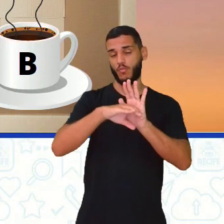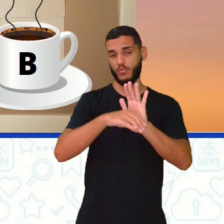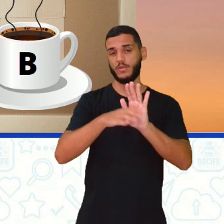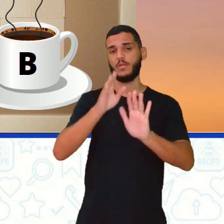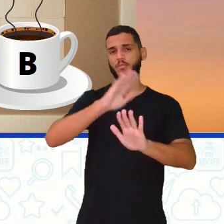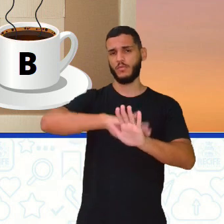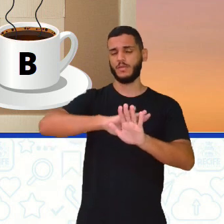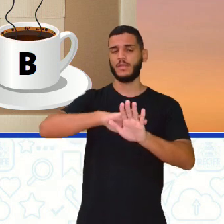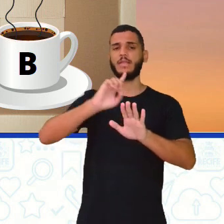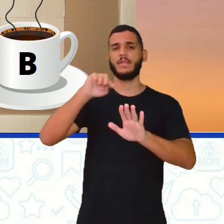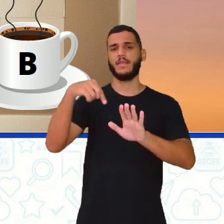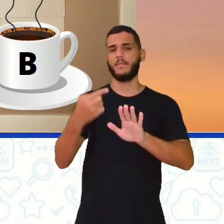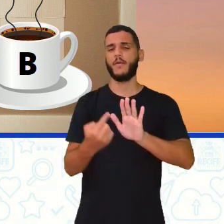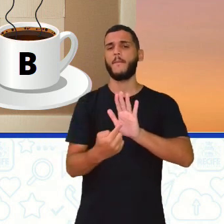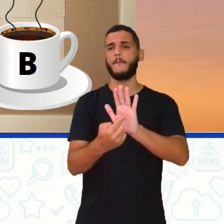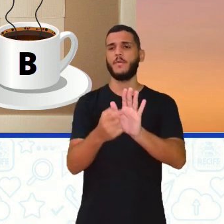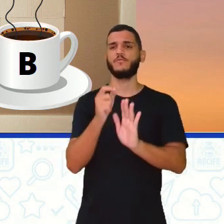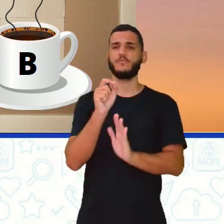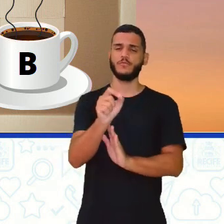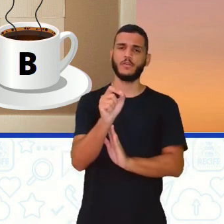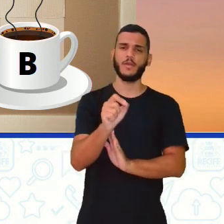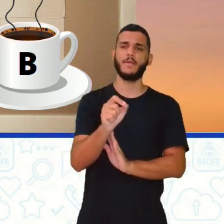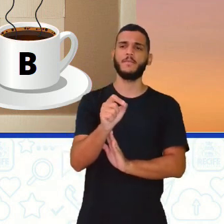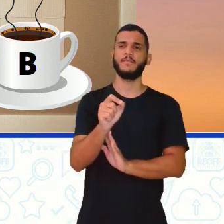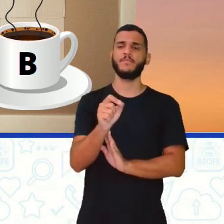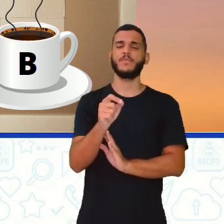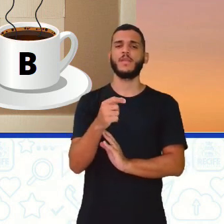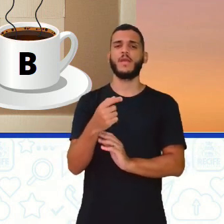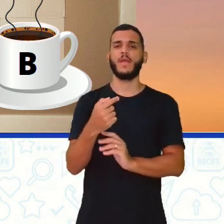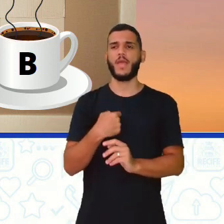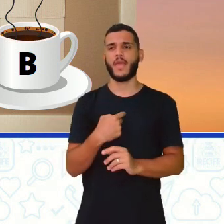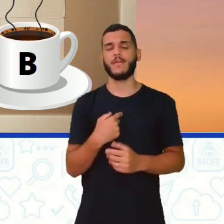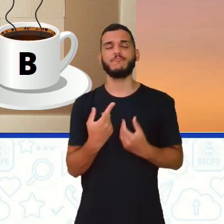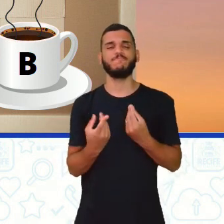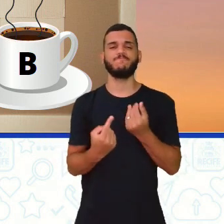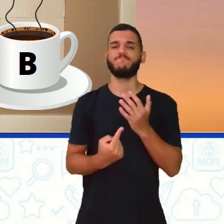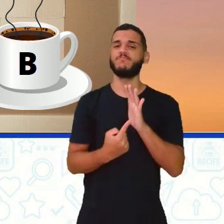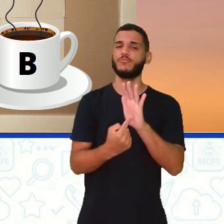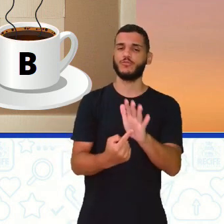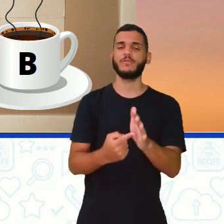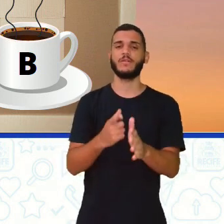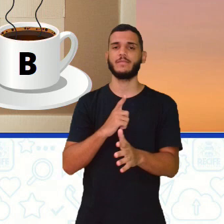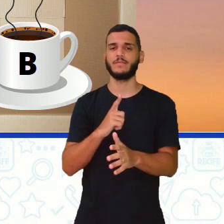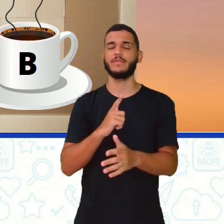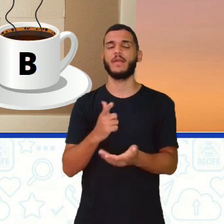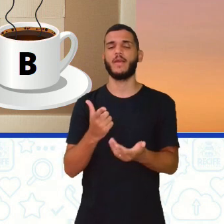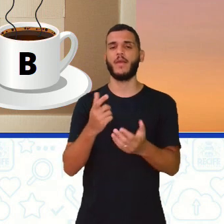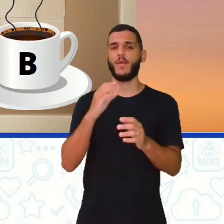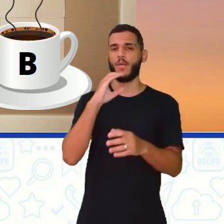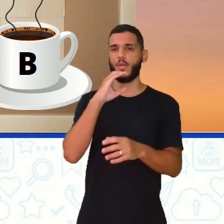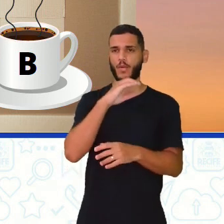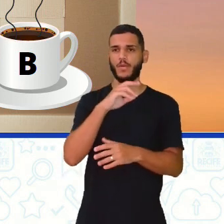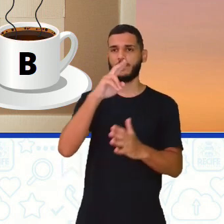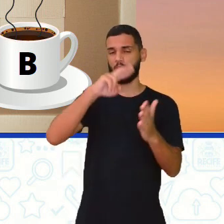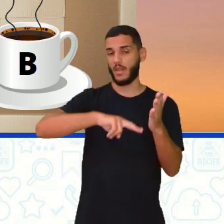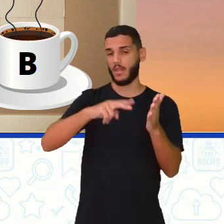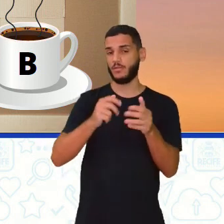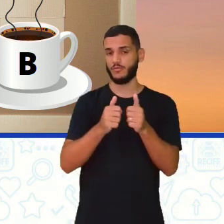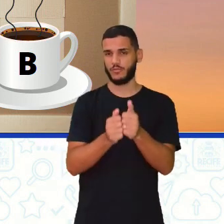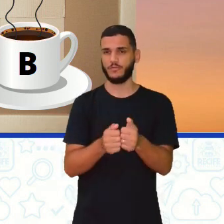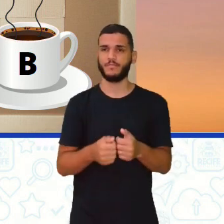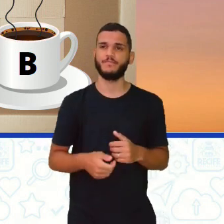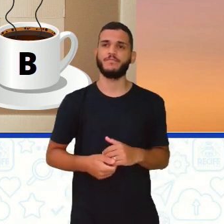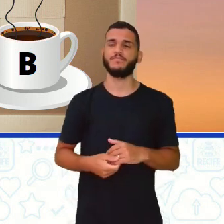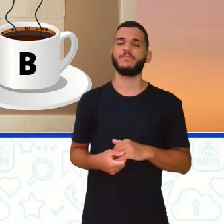e depois eu volto a mostrar mais uma vez o que eu trouxe para a gente representar aí o calor. Leiam comigo.